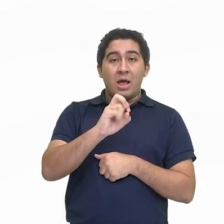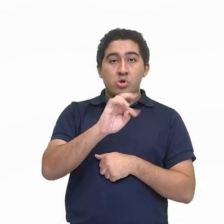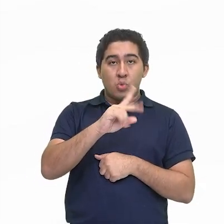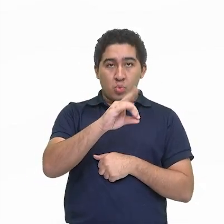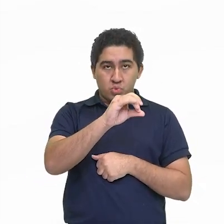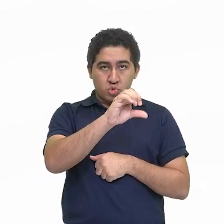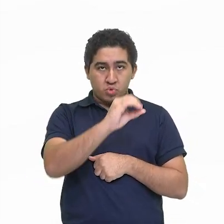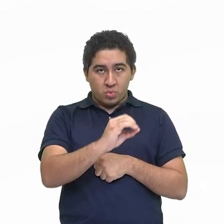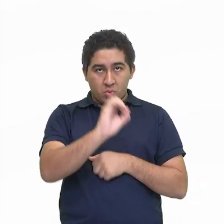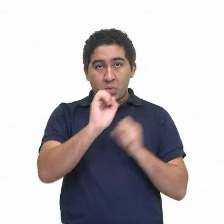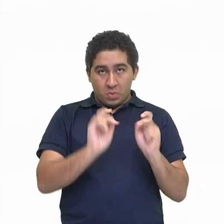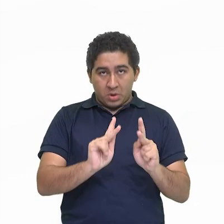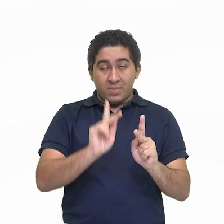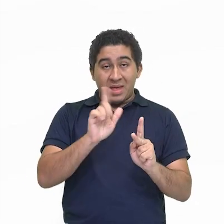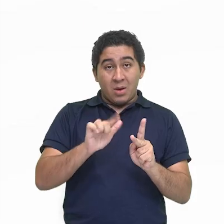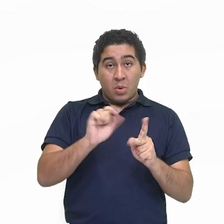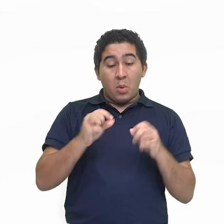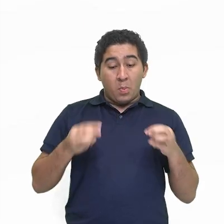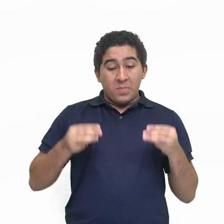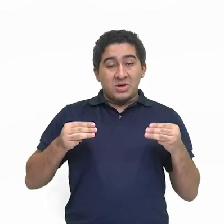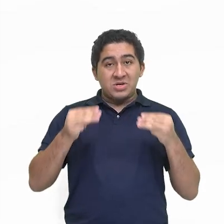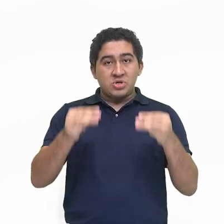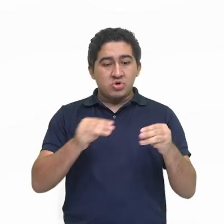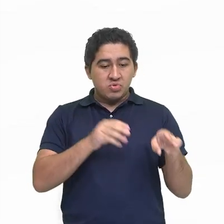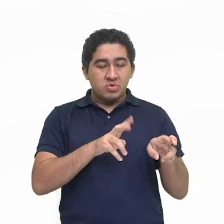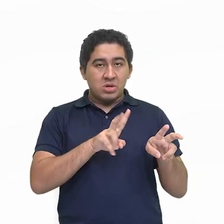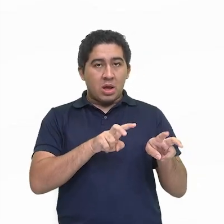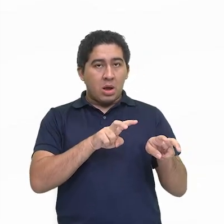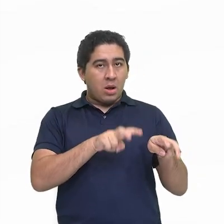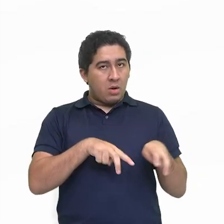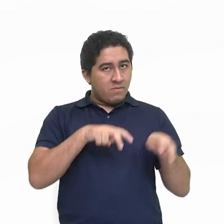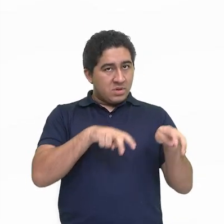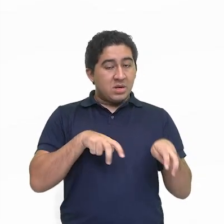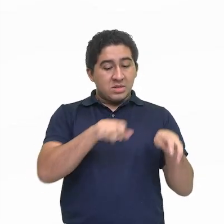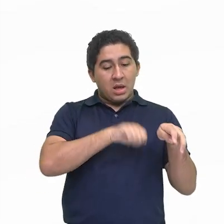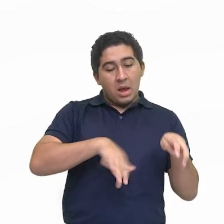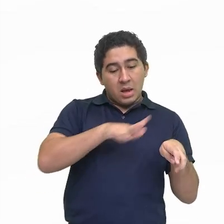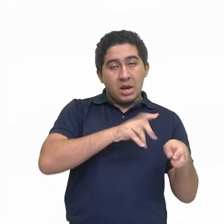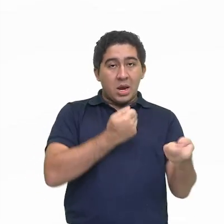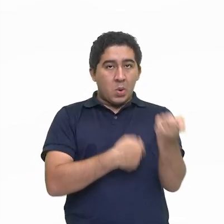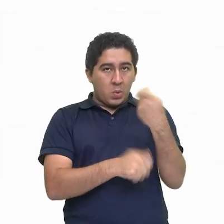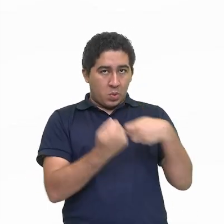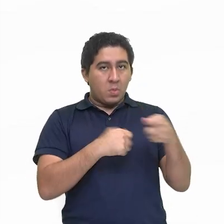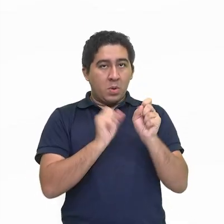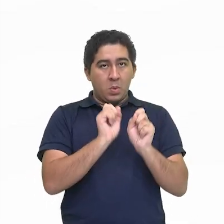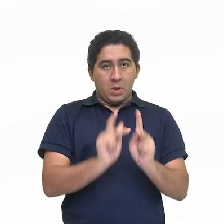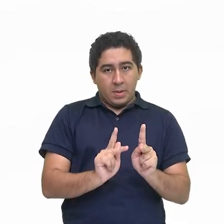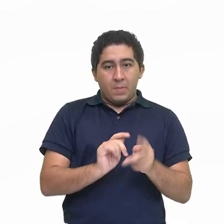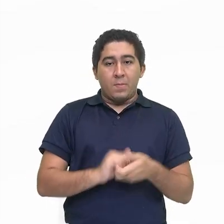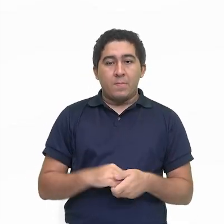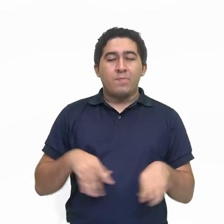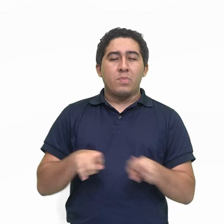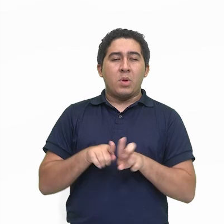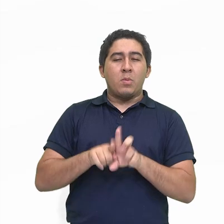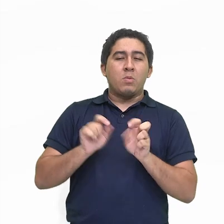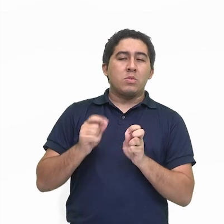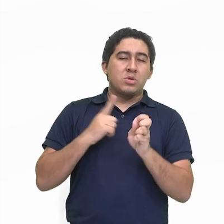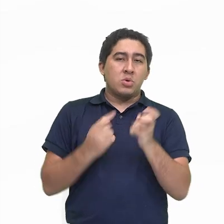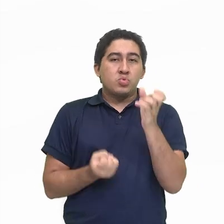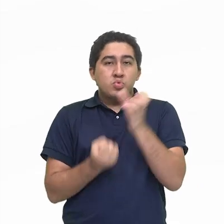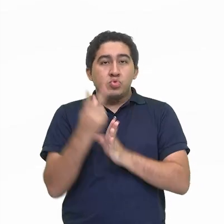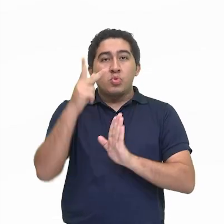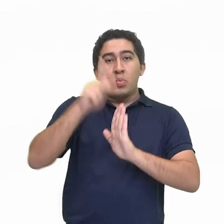ele vai ser o seu ministro da Fazenda, que vai ser o ministro ali da área econômica, tá bom? E aí eles vão lançar o